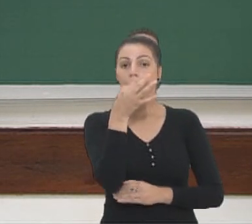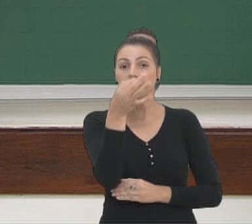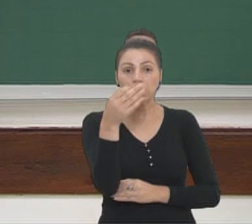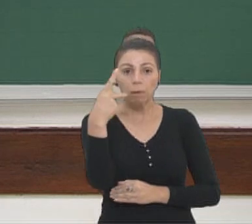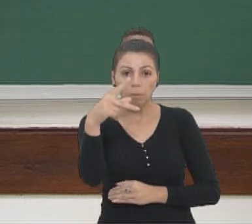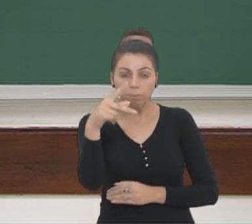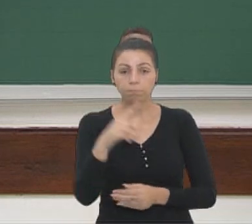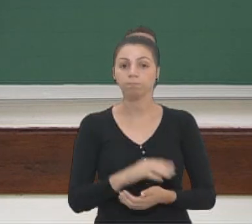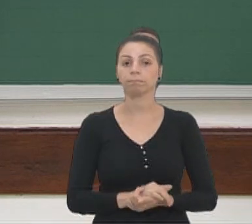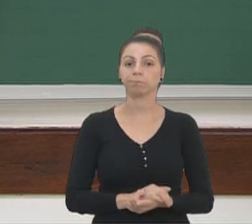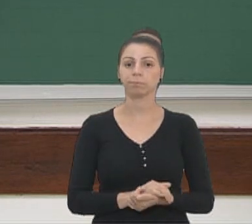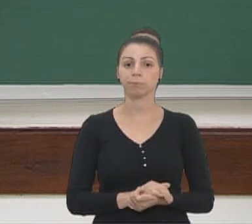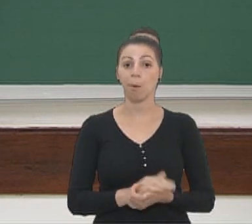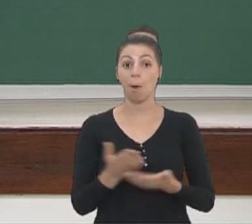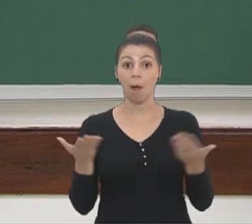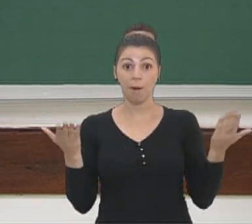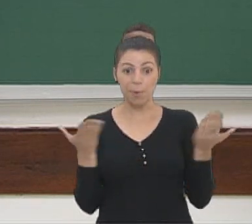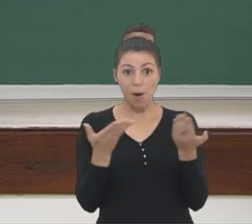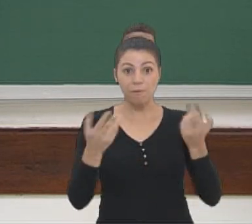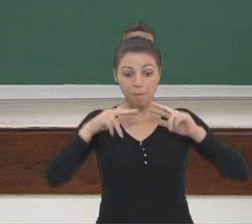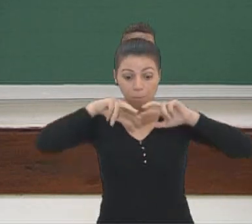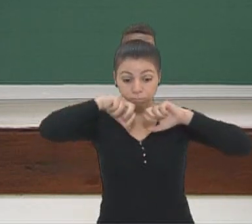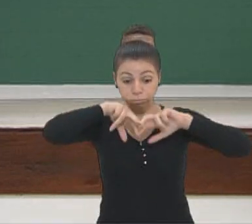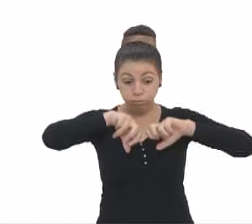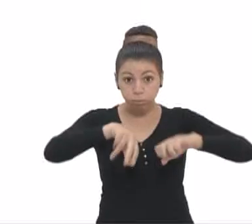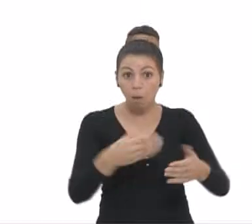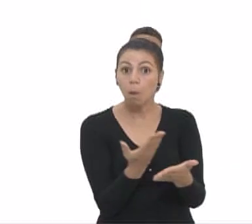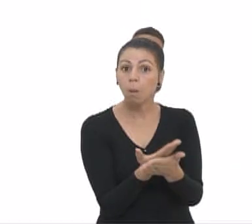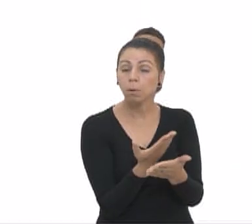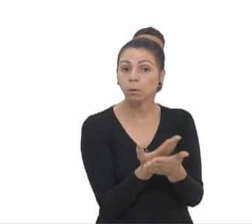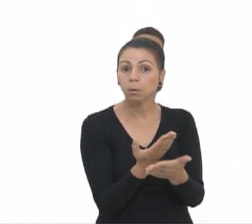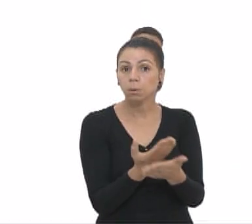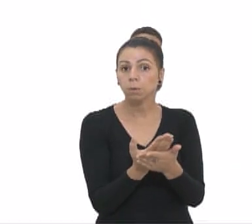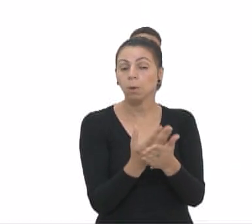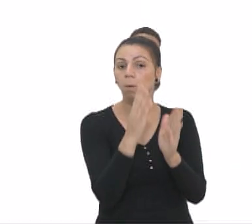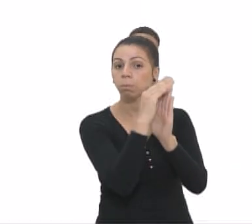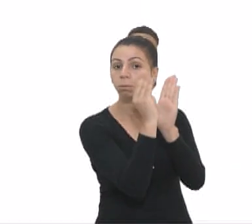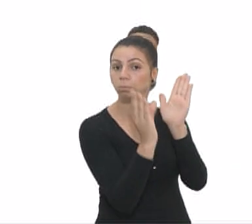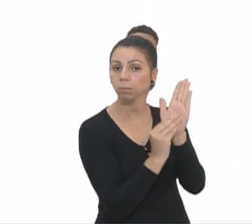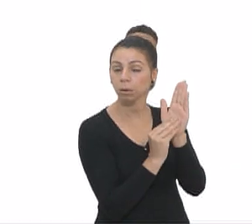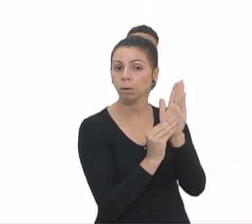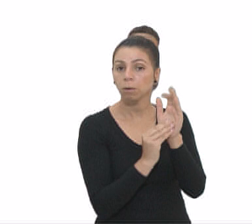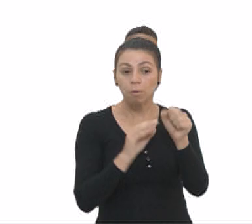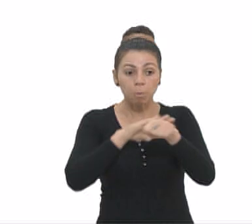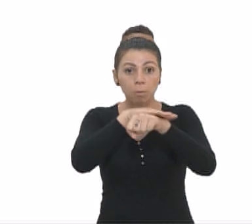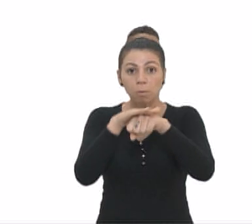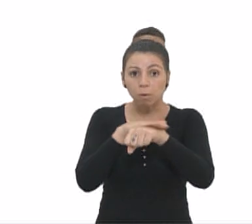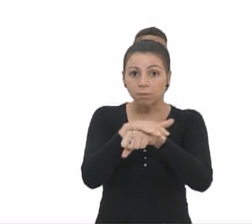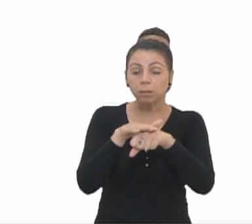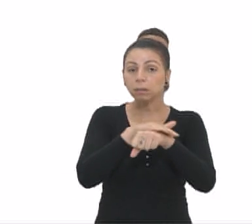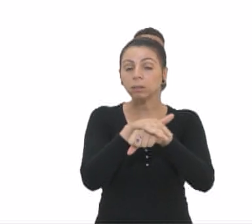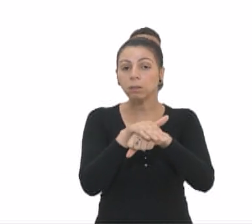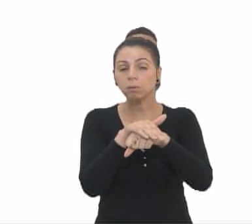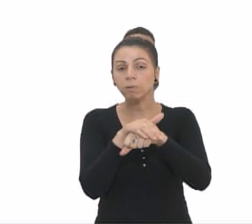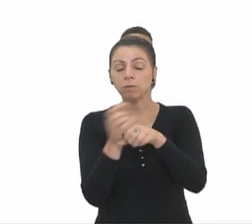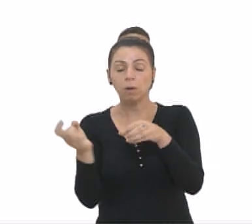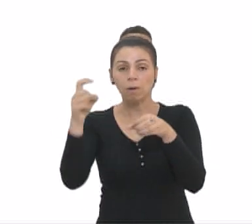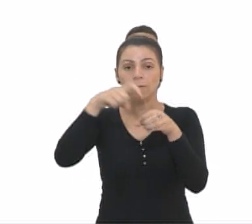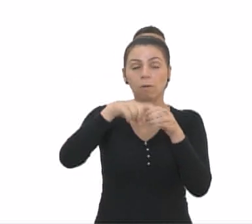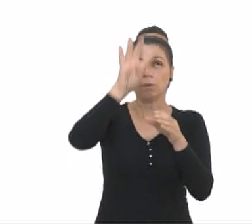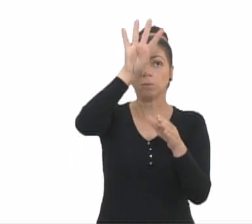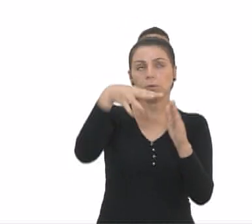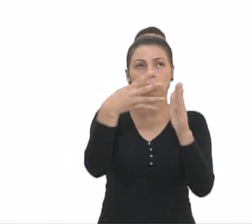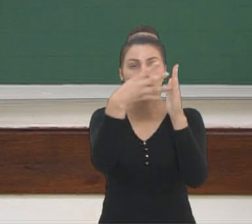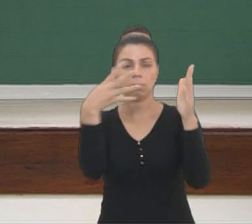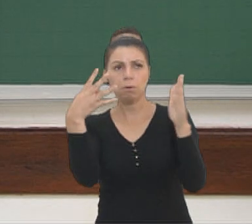Beleza. Agora a gente vai aprofundar esse conteúdo e a gente vai conversando sobre isso. E aí depois você volta na tua tabela e confere